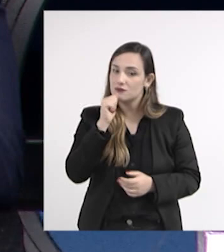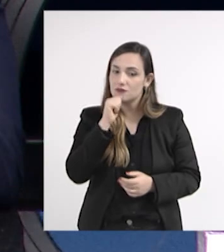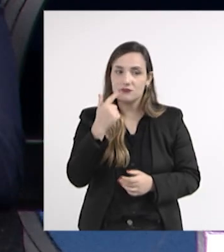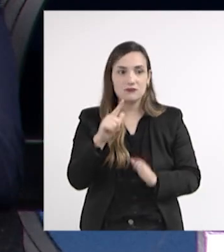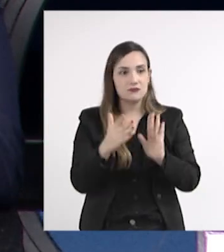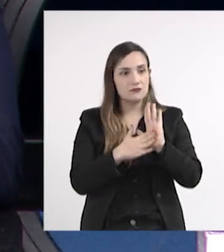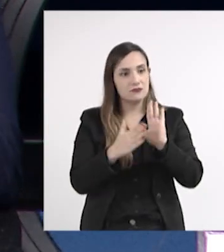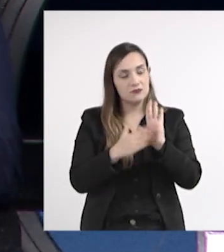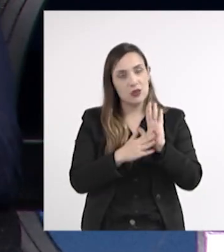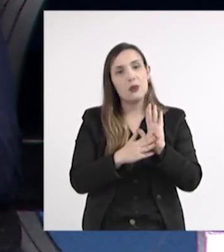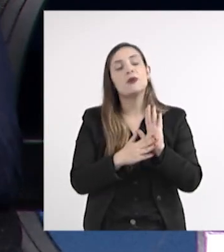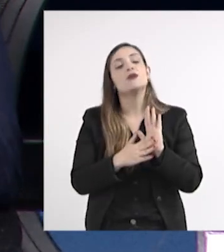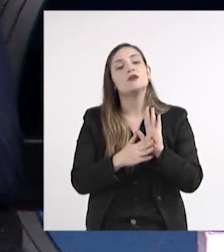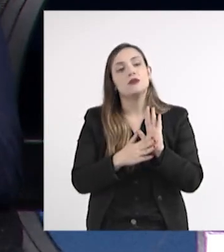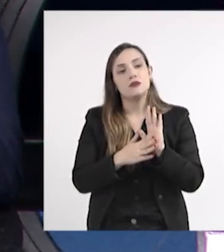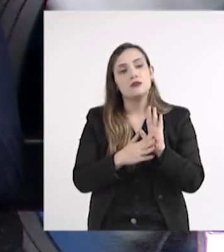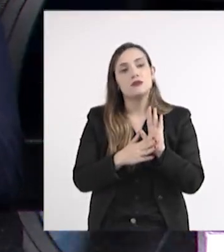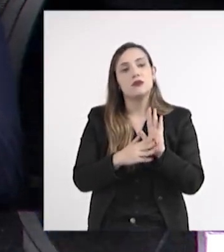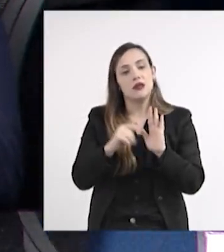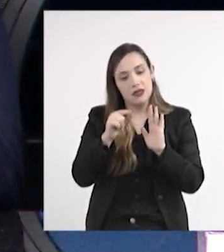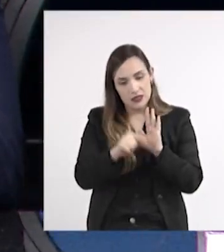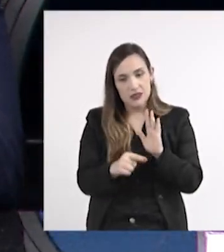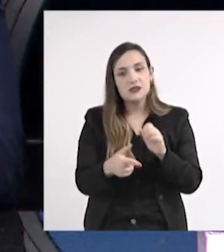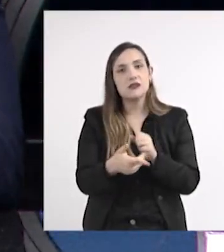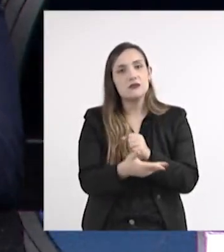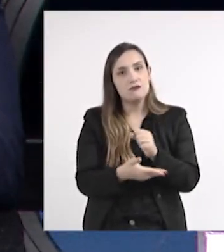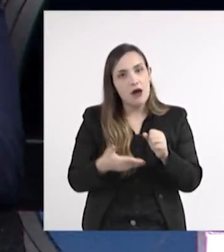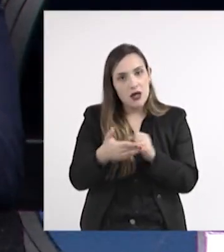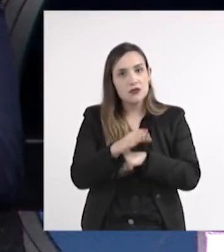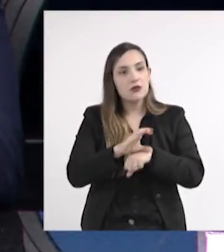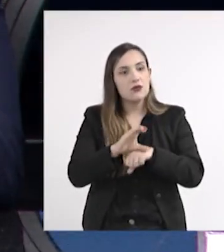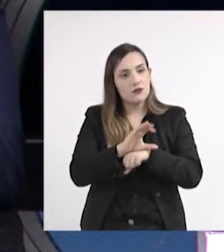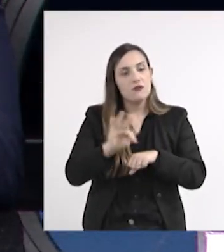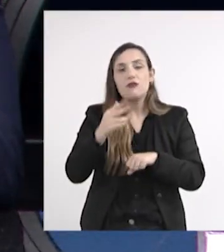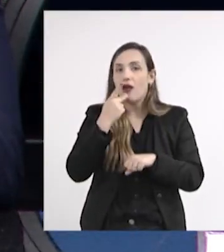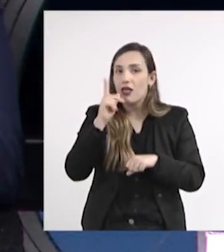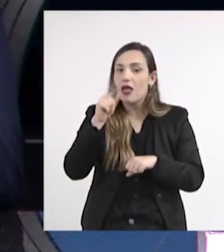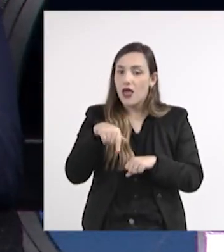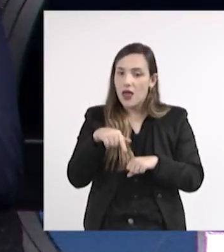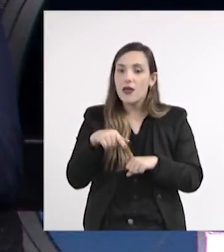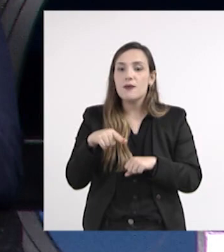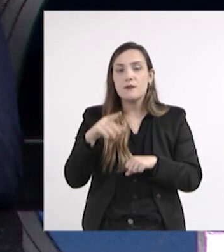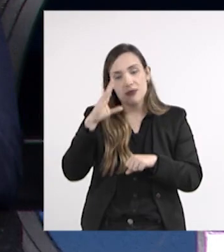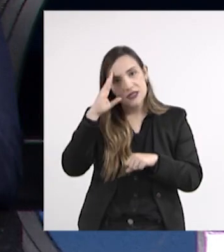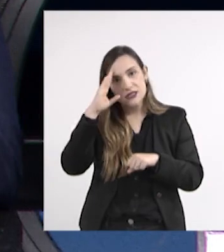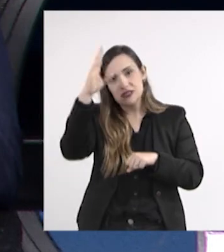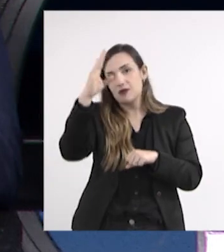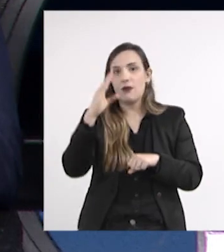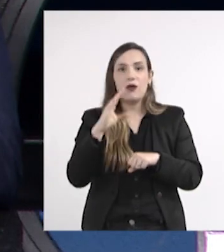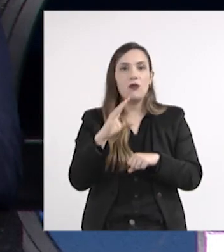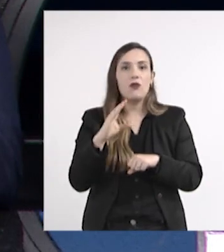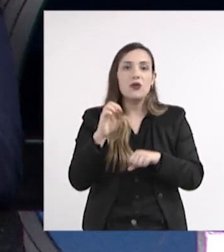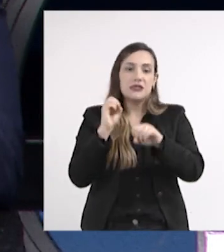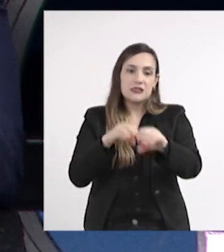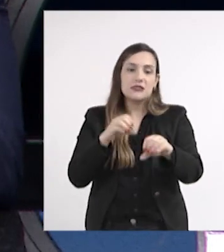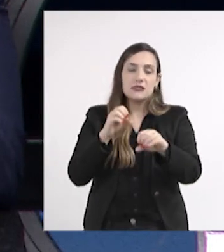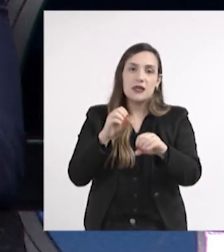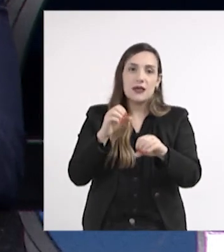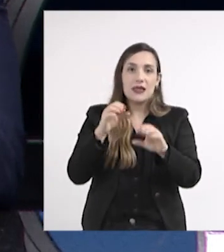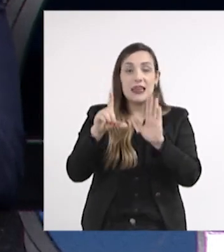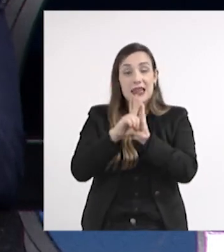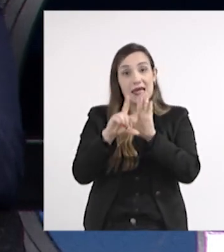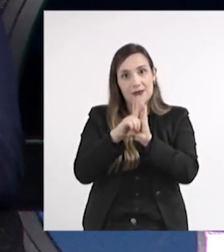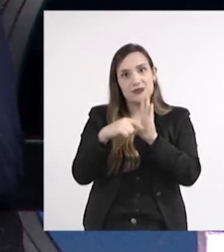constitucional explícita, referido princípio é abarcado pela doutrina como um princípio constitucional implícito, embora não